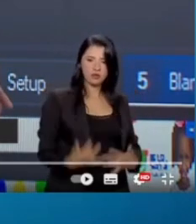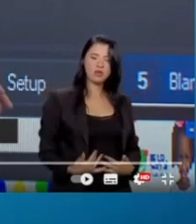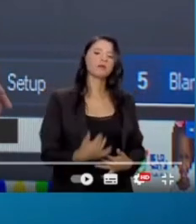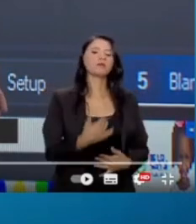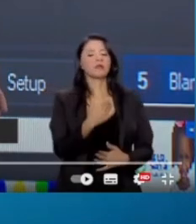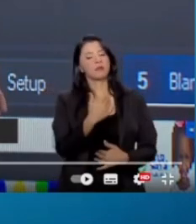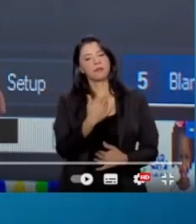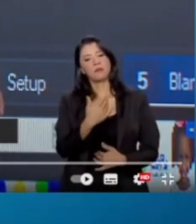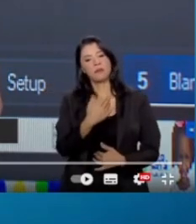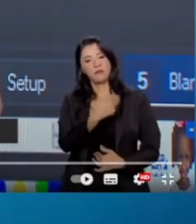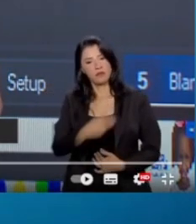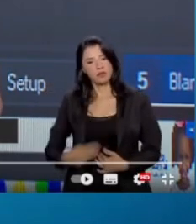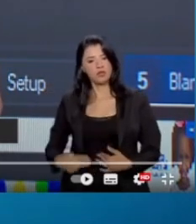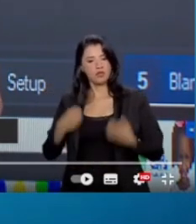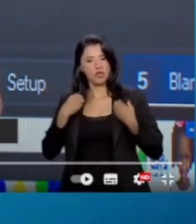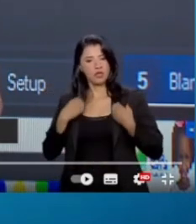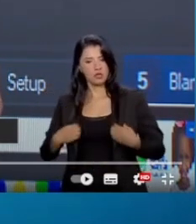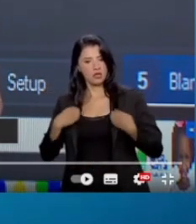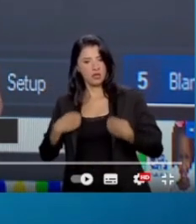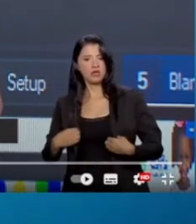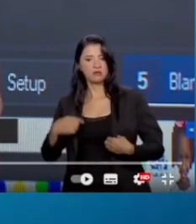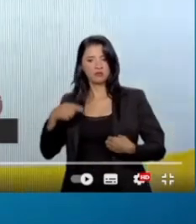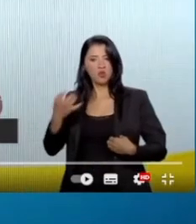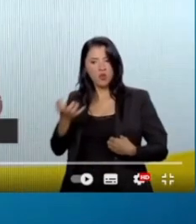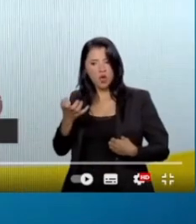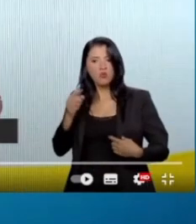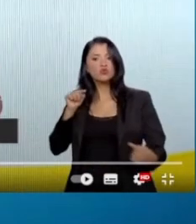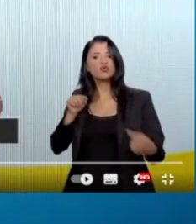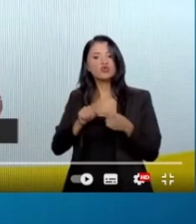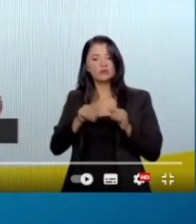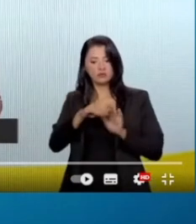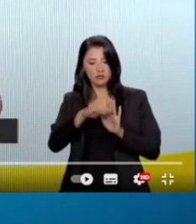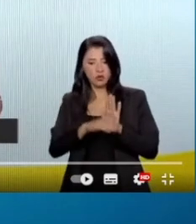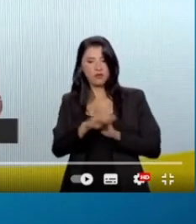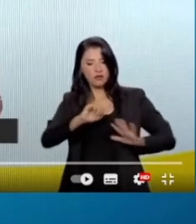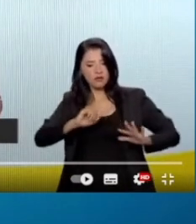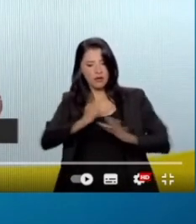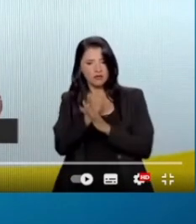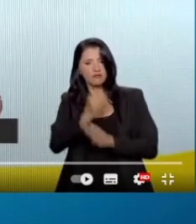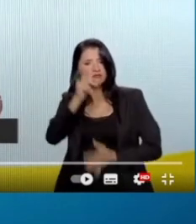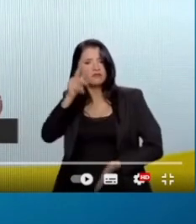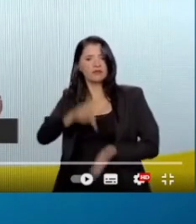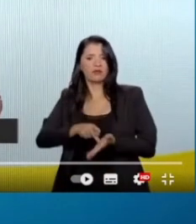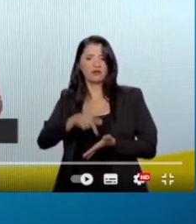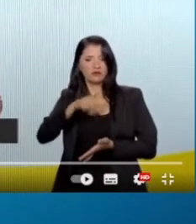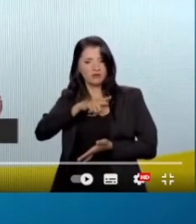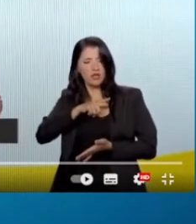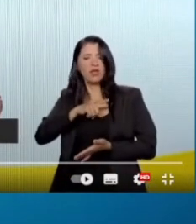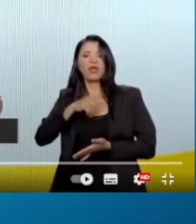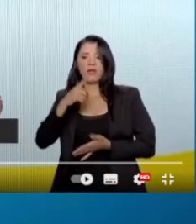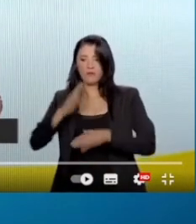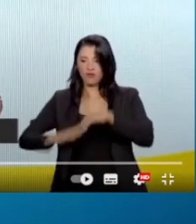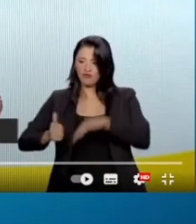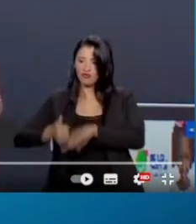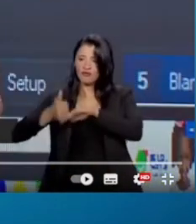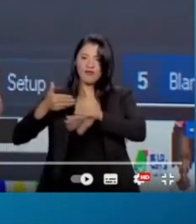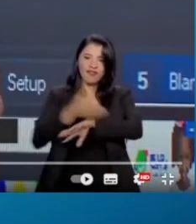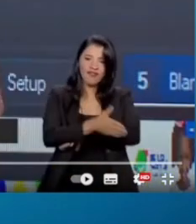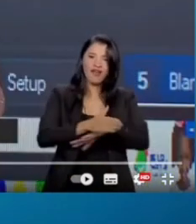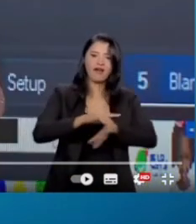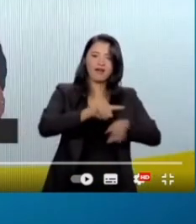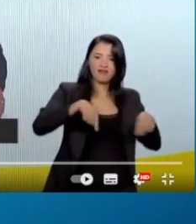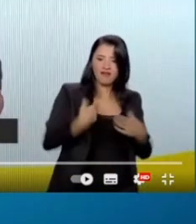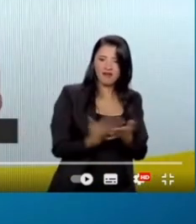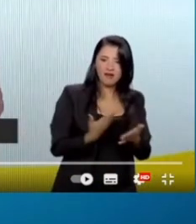atenção. ...que eu quero que esse programa garanta... Sabe? Que a gente tenha dentista para ir na sala de aula